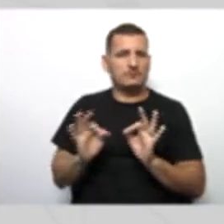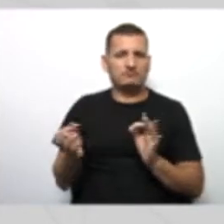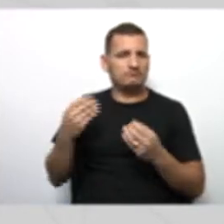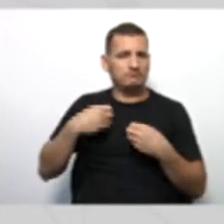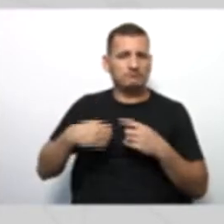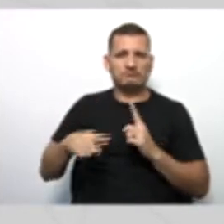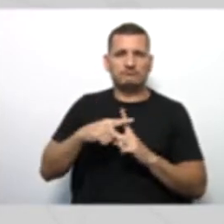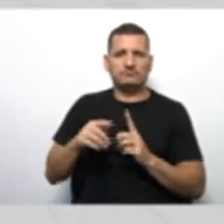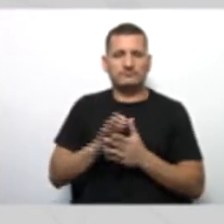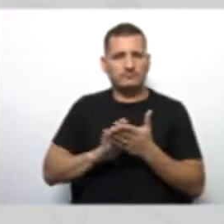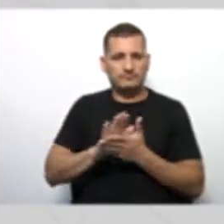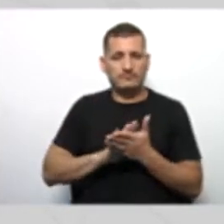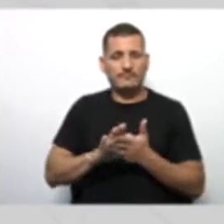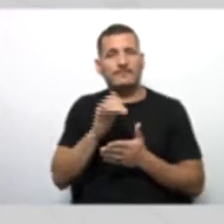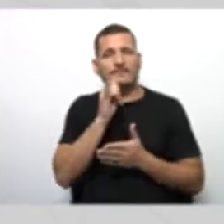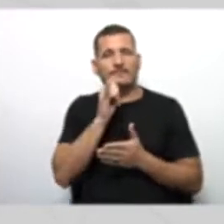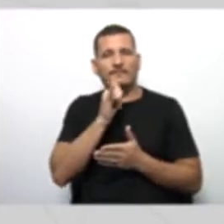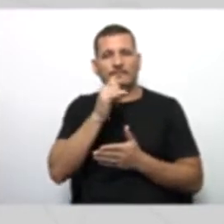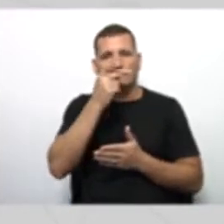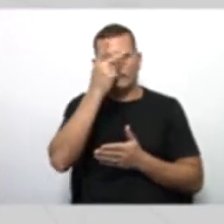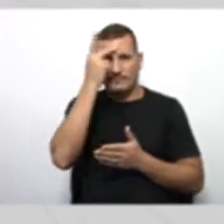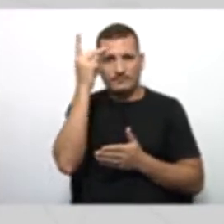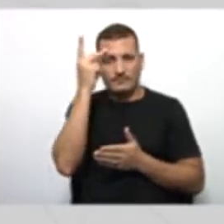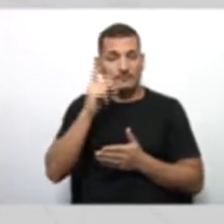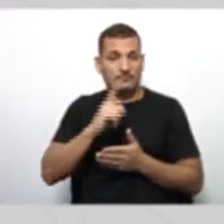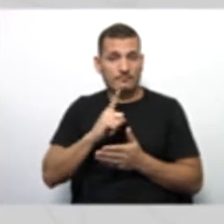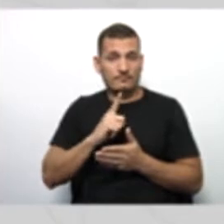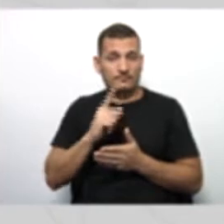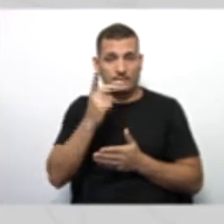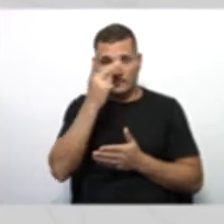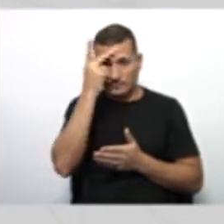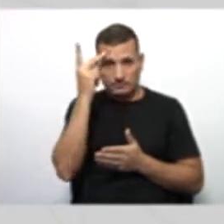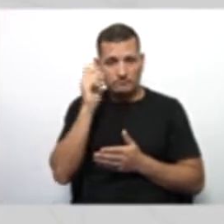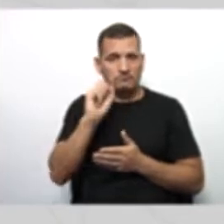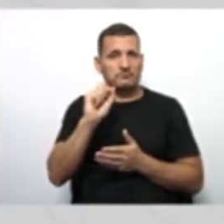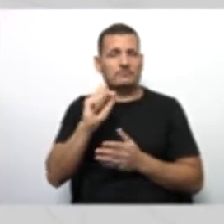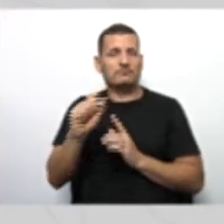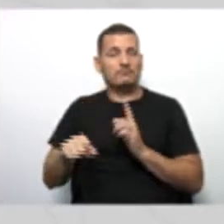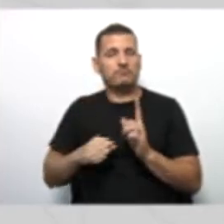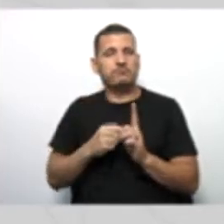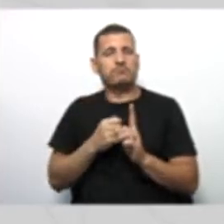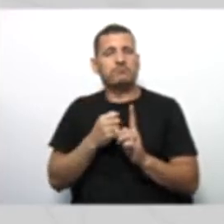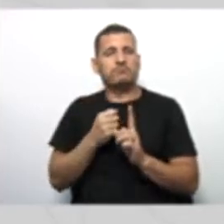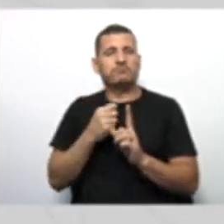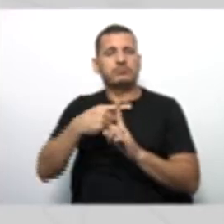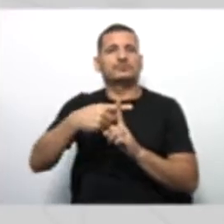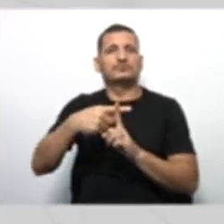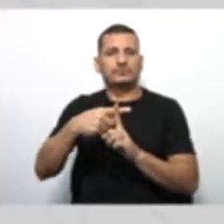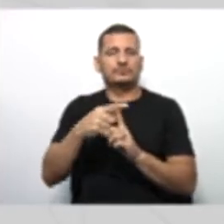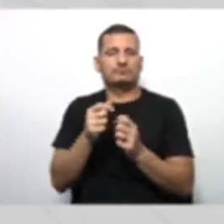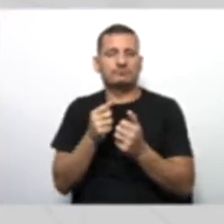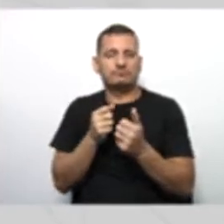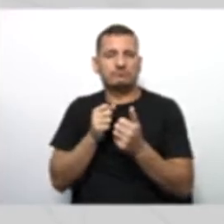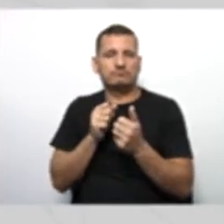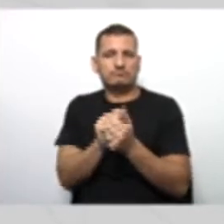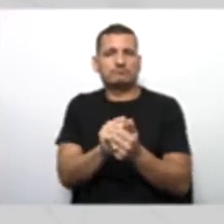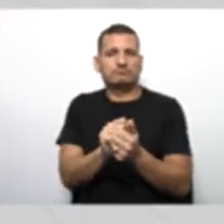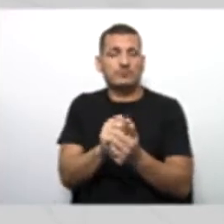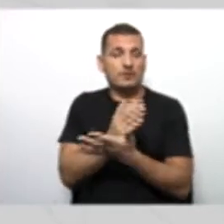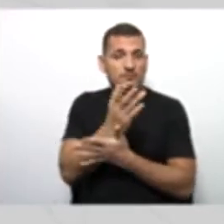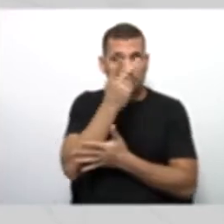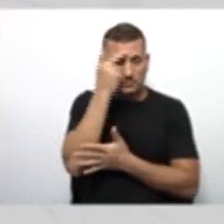Tá? Um exemplo aí que a gente falou de pessoas, né? Existem pessoas que somam positivamente. Já existem pessoas que você vai fazer uma